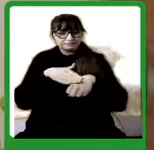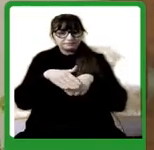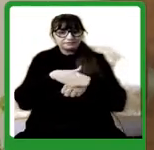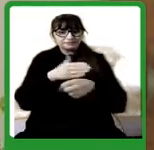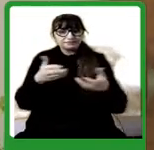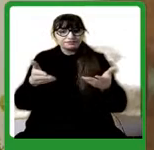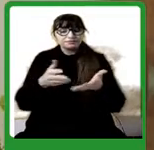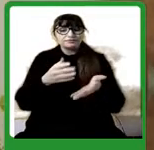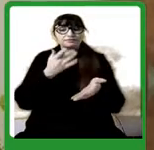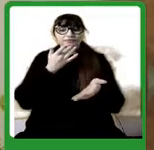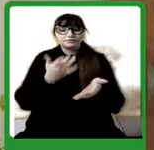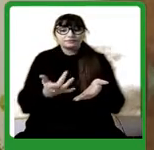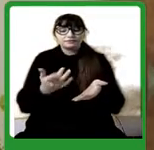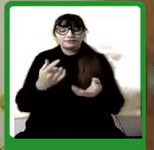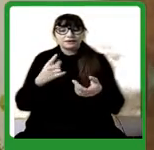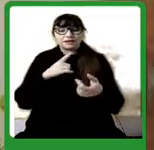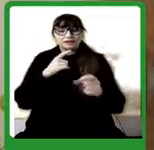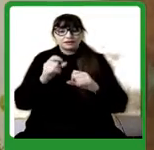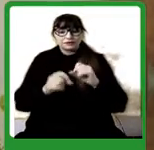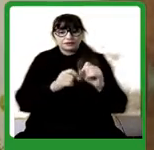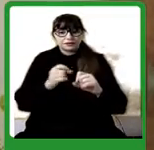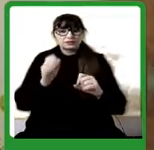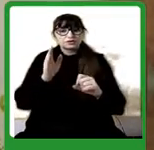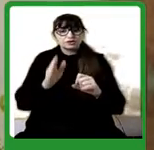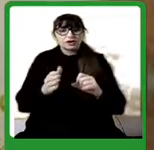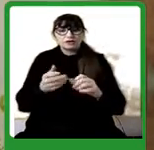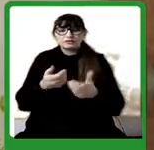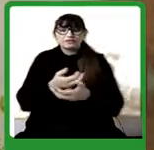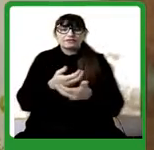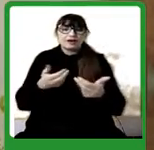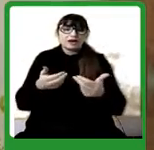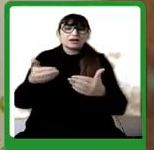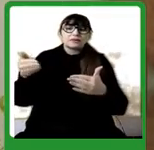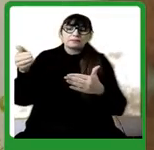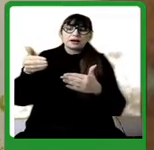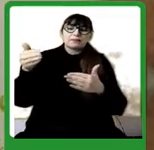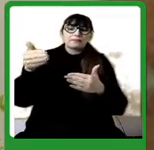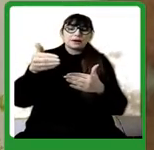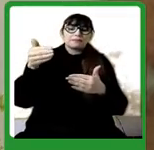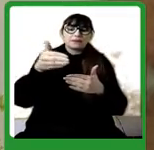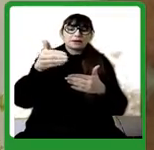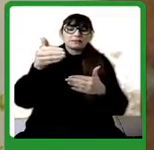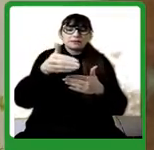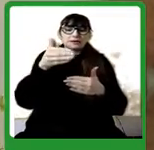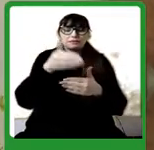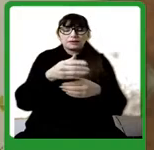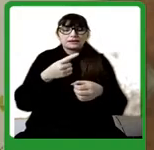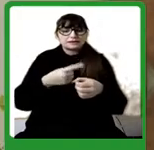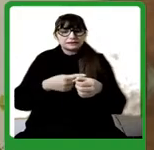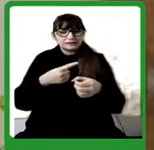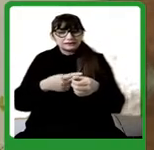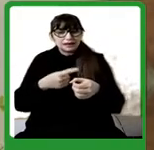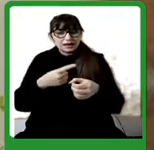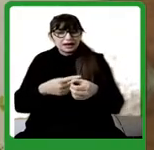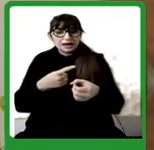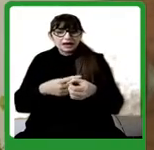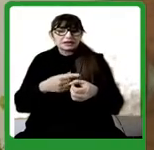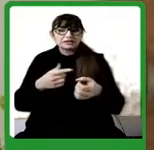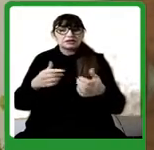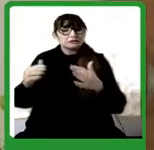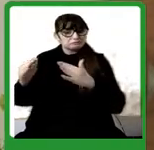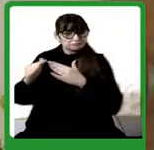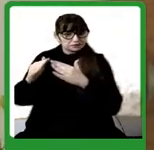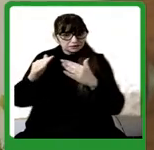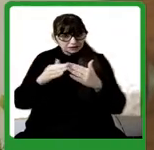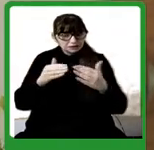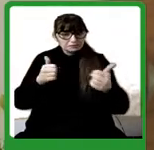aqui, que eu tinha passado várias vezes por Ametista do Sul, né, de passada para fazer show em Frederico, para ir para os outros lados,